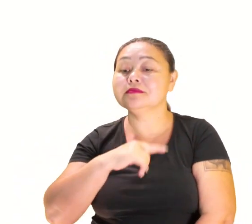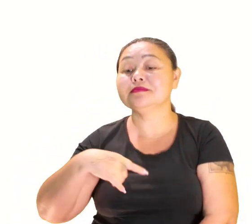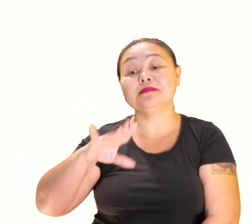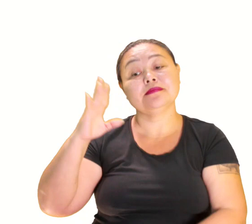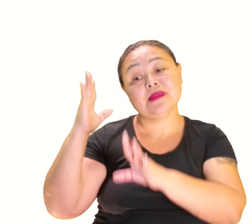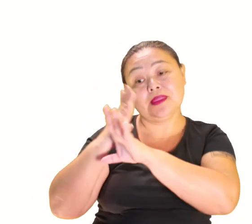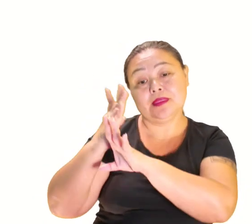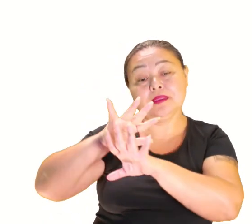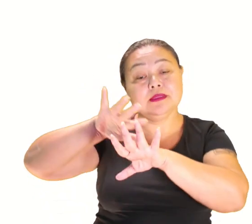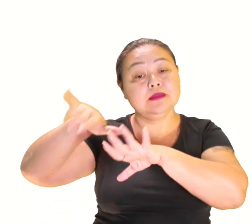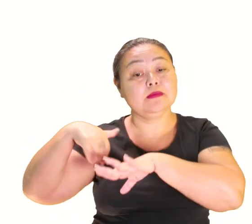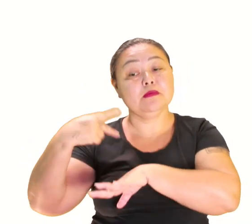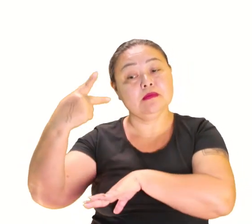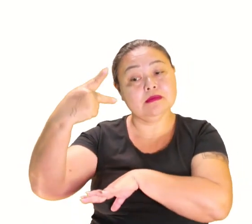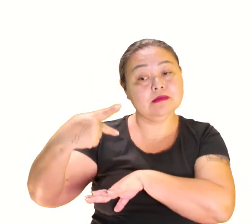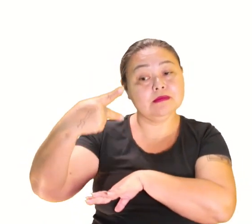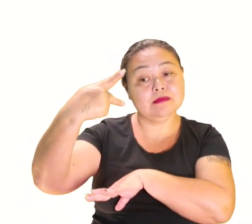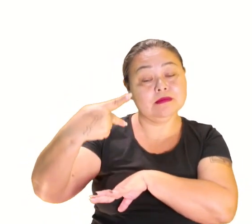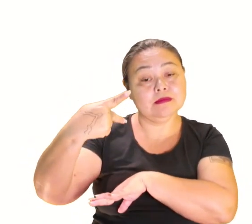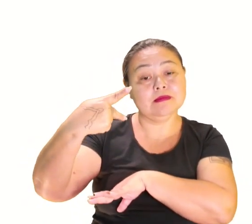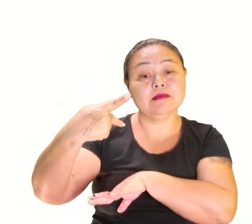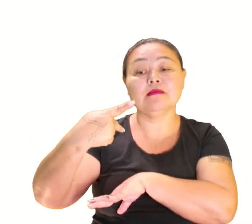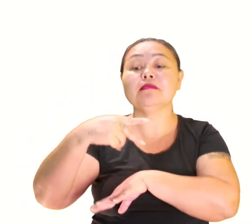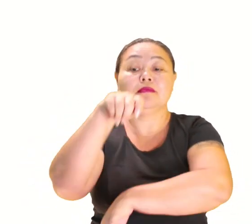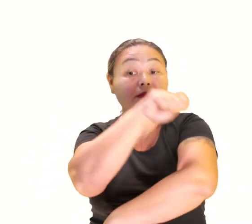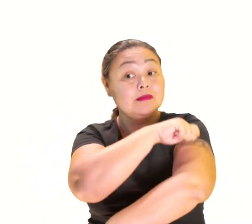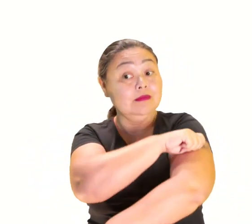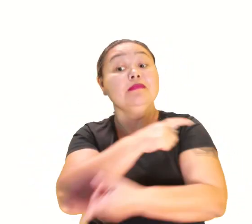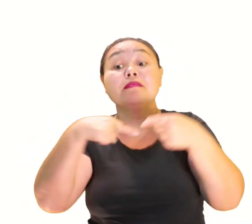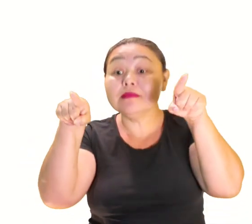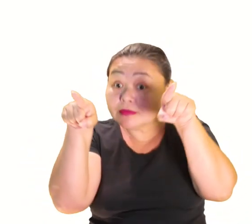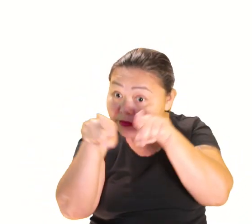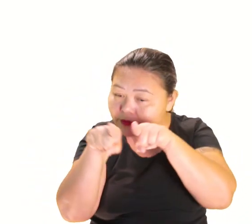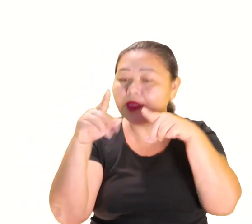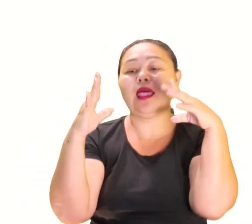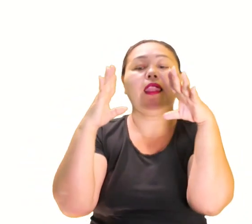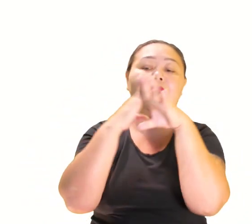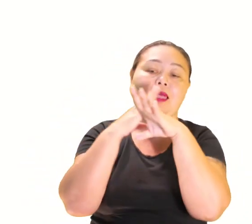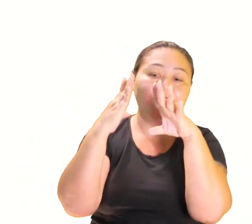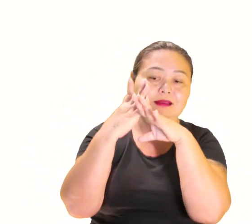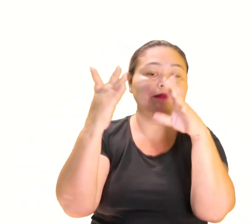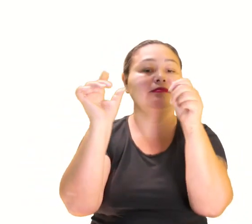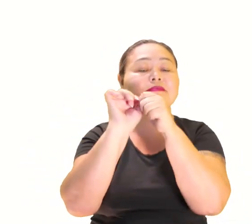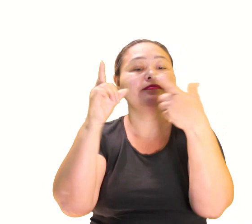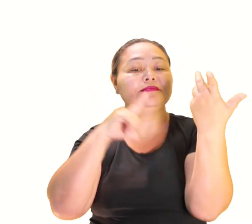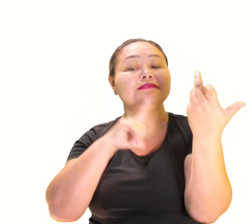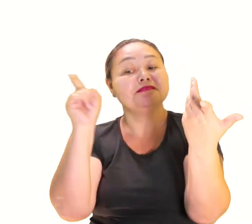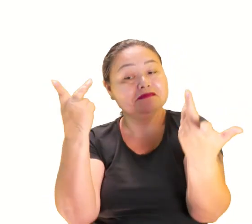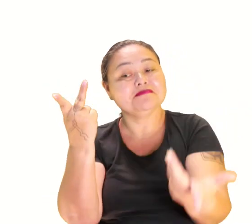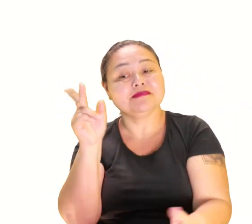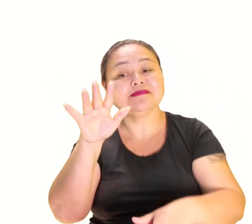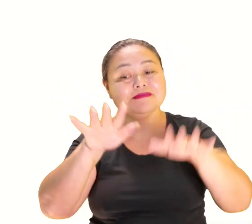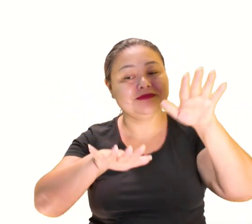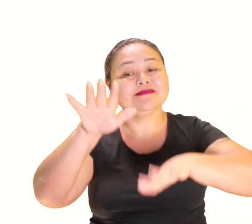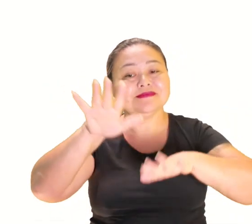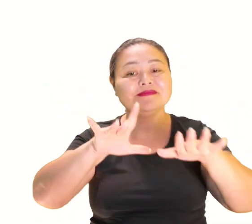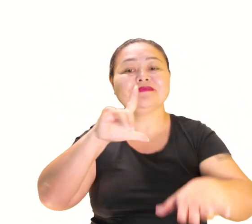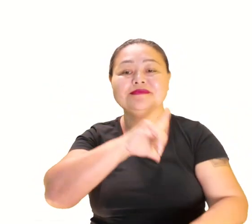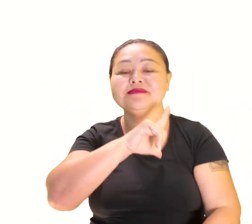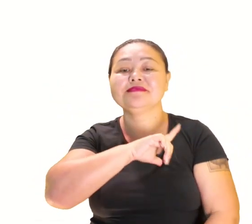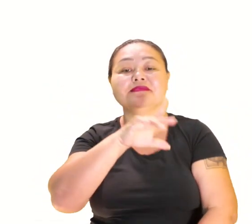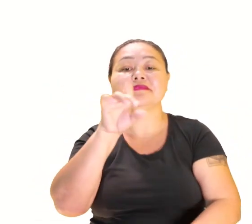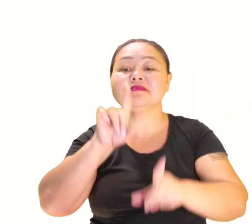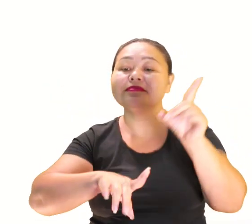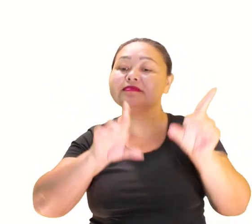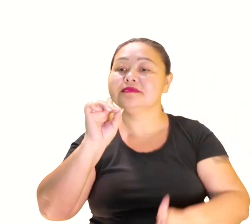somente distraídos. E tem os que são... alunos e distraídos. Então alguns alunos são distraídos. A resposta correta é a